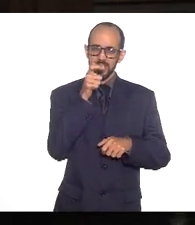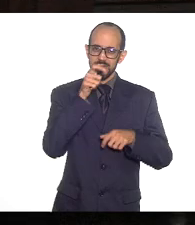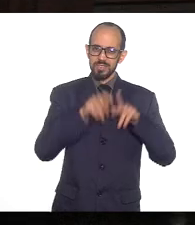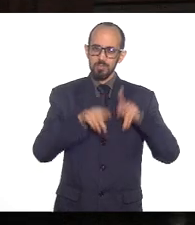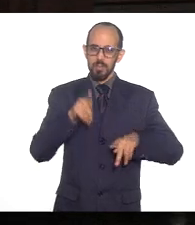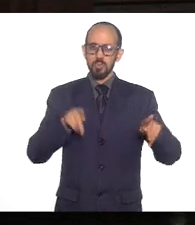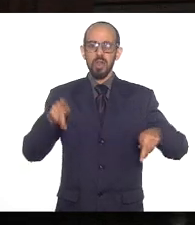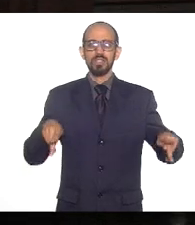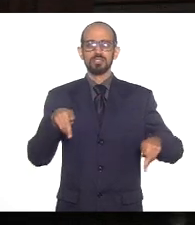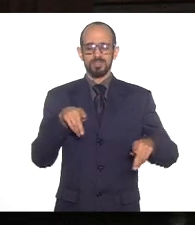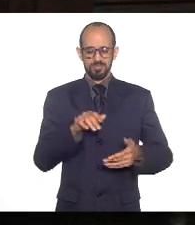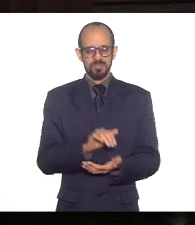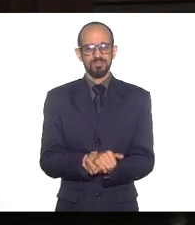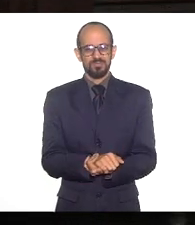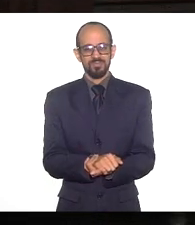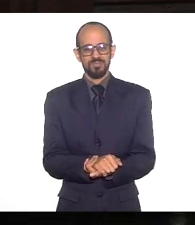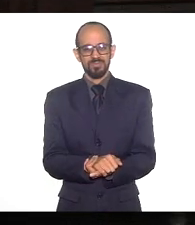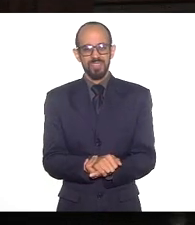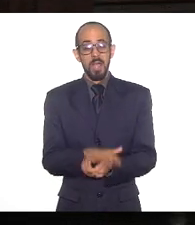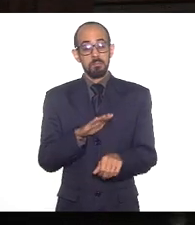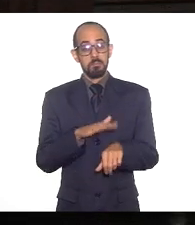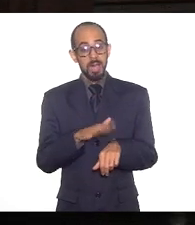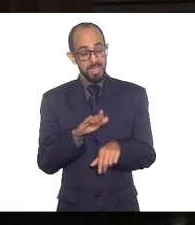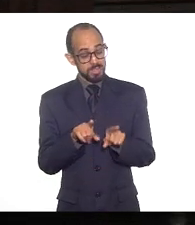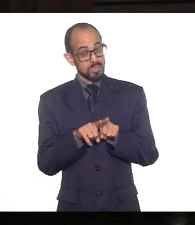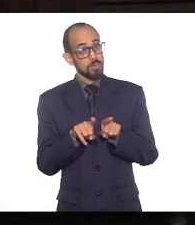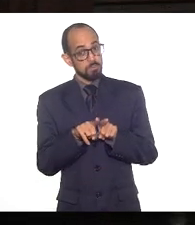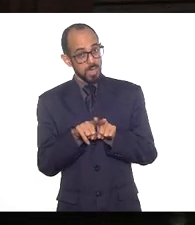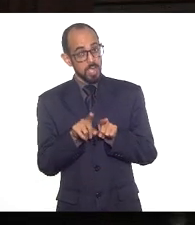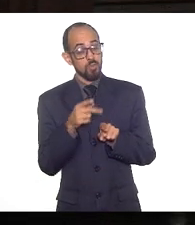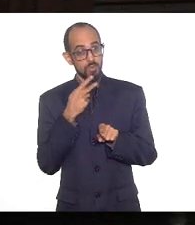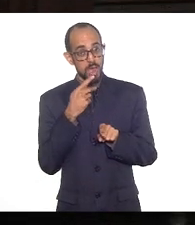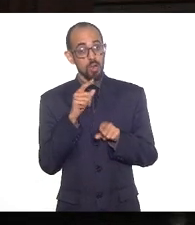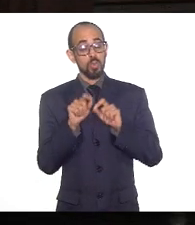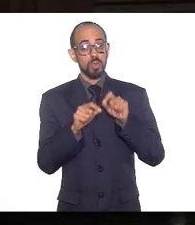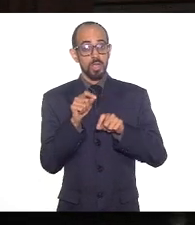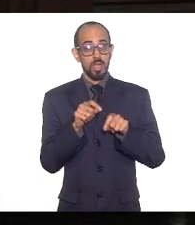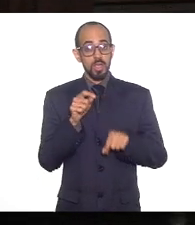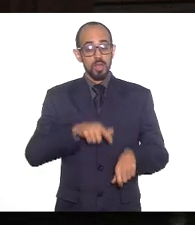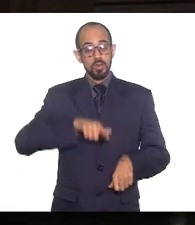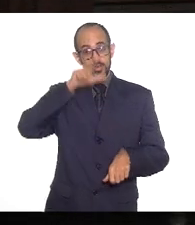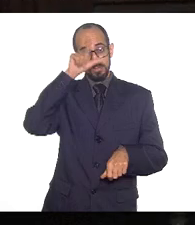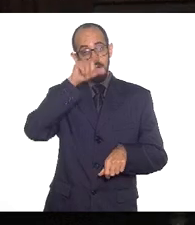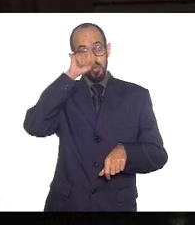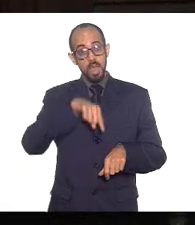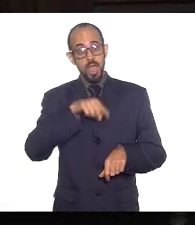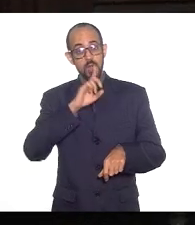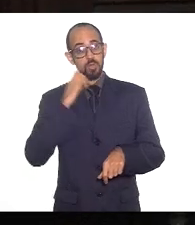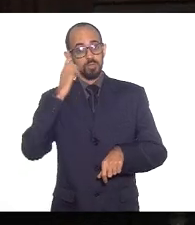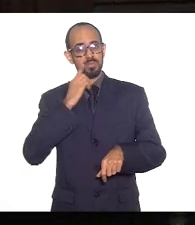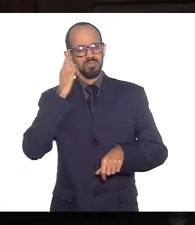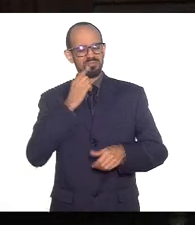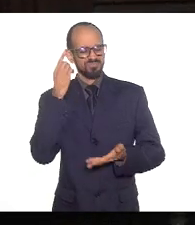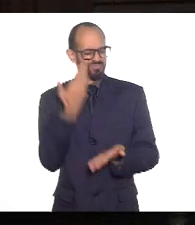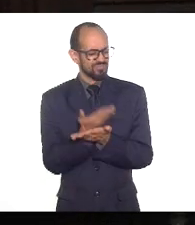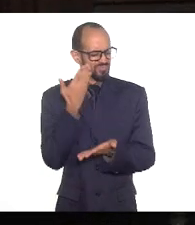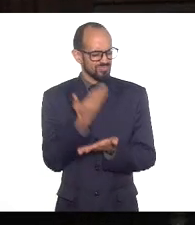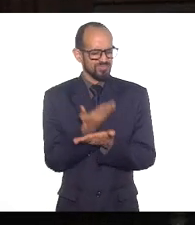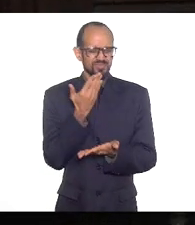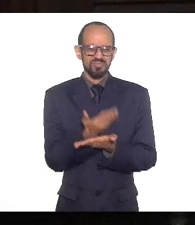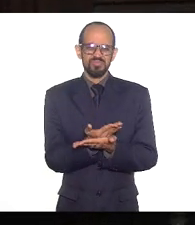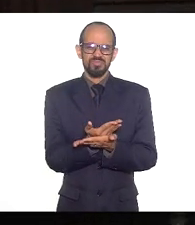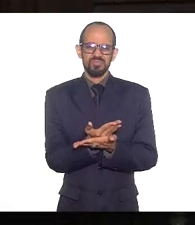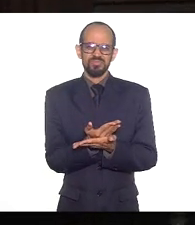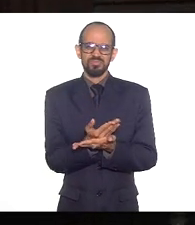povo da população e mais do que isso eu dizia e o Luiz Paulo é um deputado super estudioso